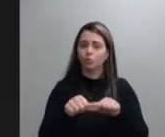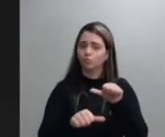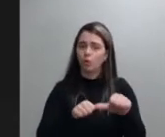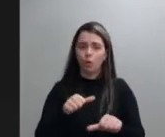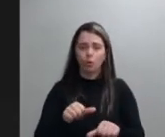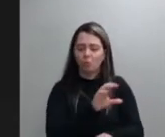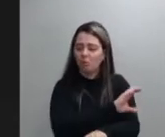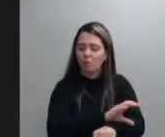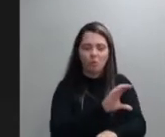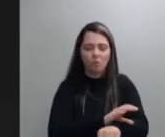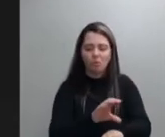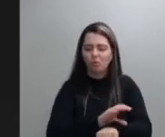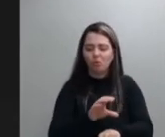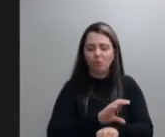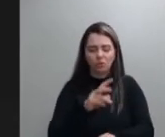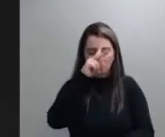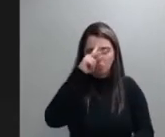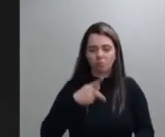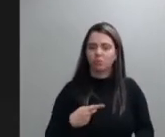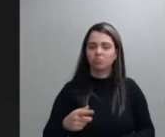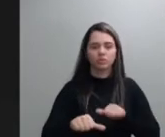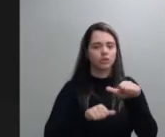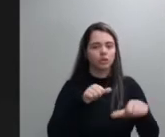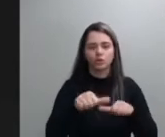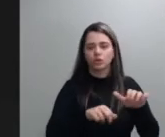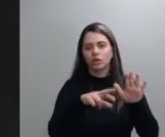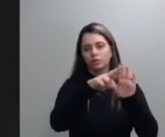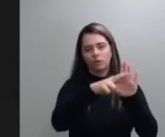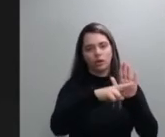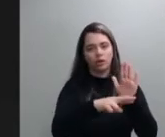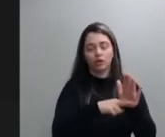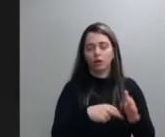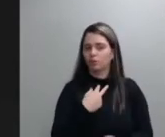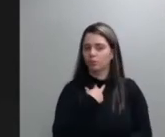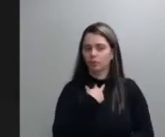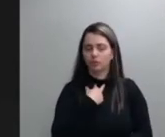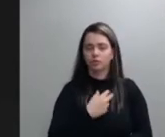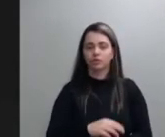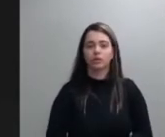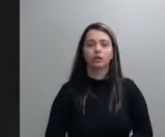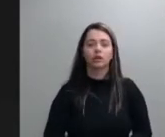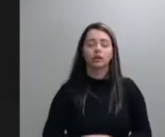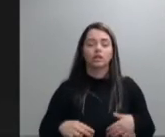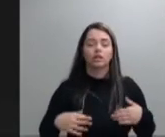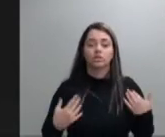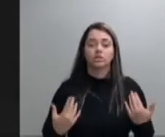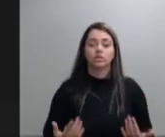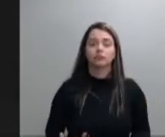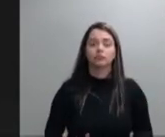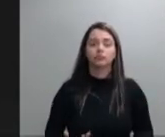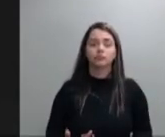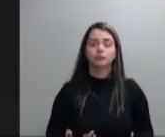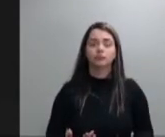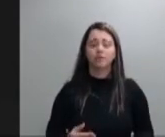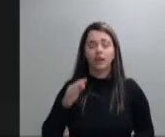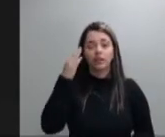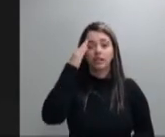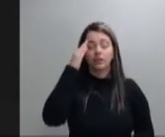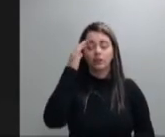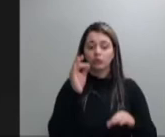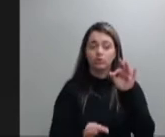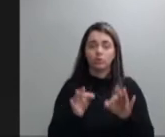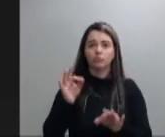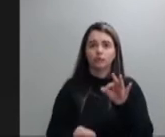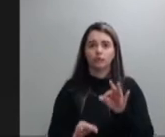sido decidido volto ao meu texto ocorre que no julgamento do recurso integrativo entendeu o tribunal que seria a